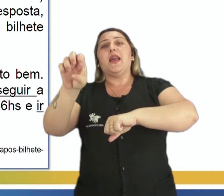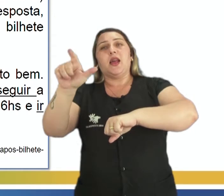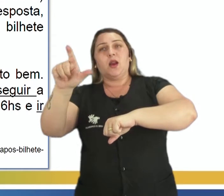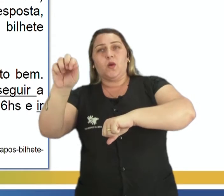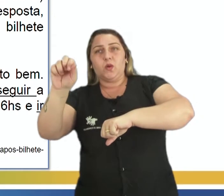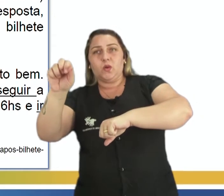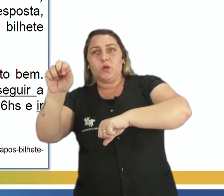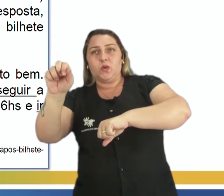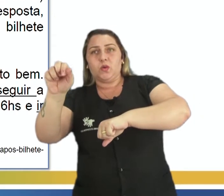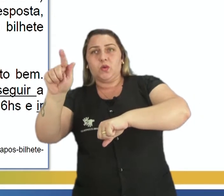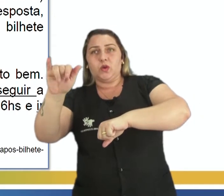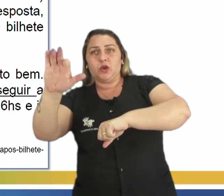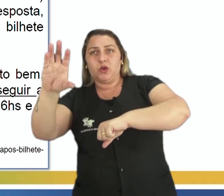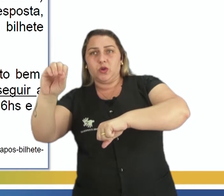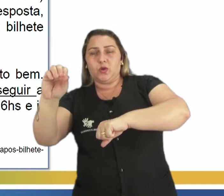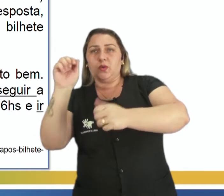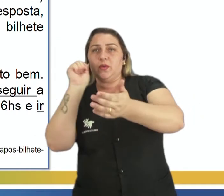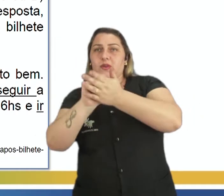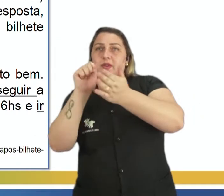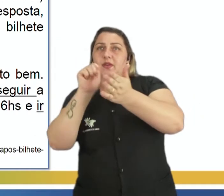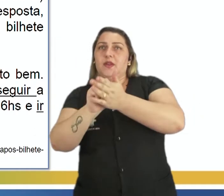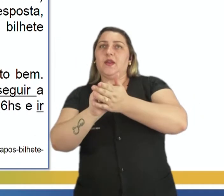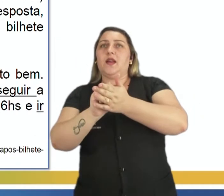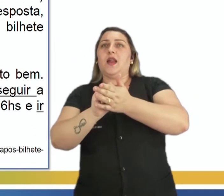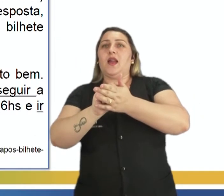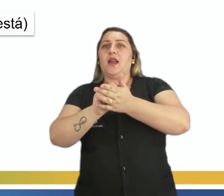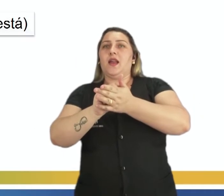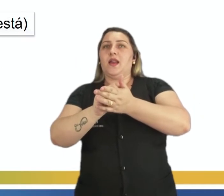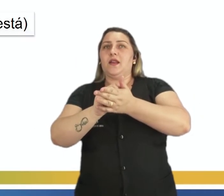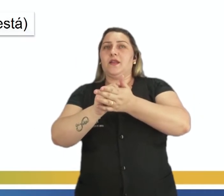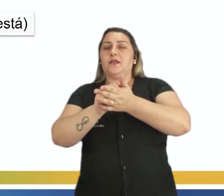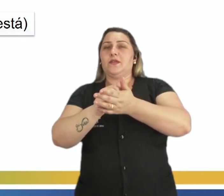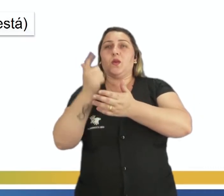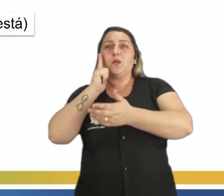escreve, comentou, conseguir.